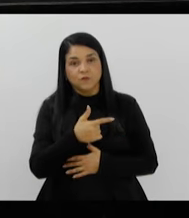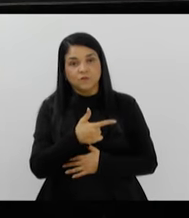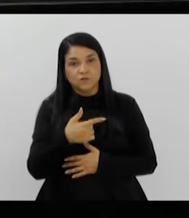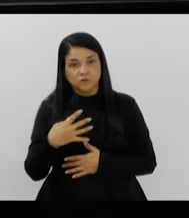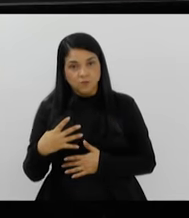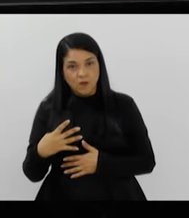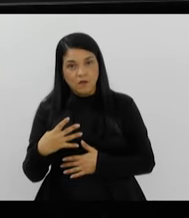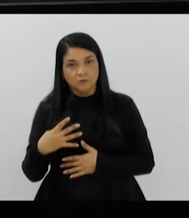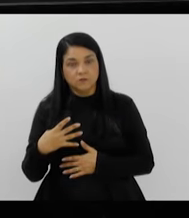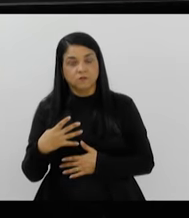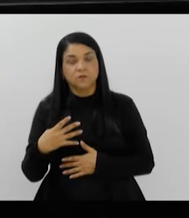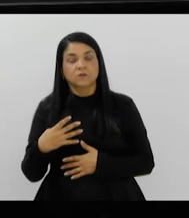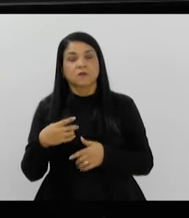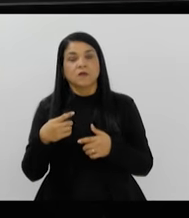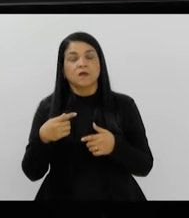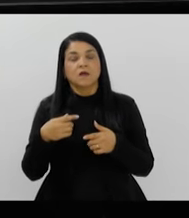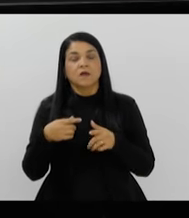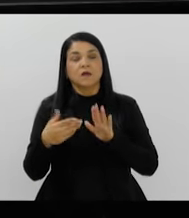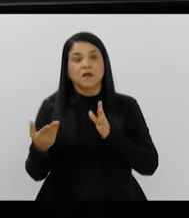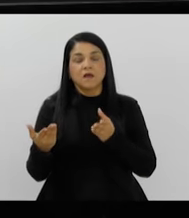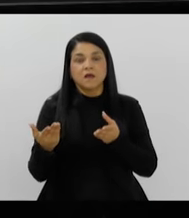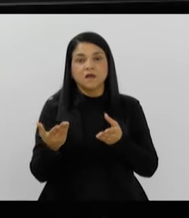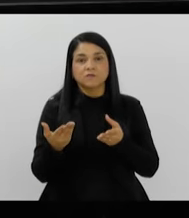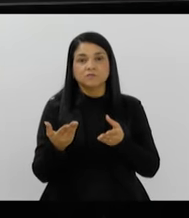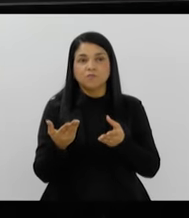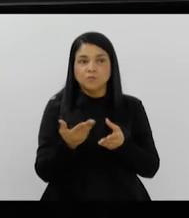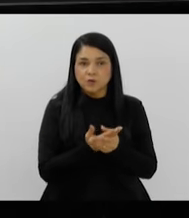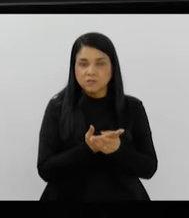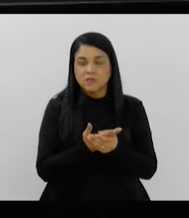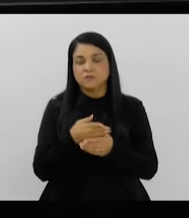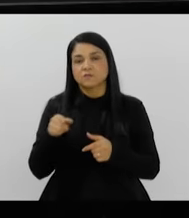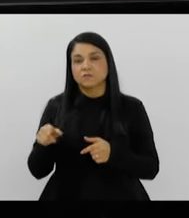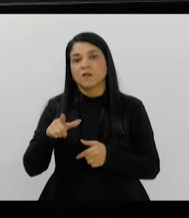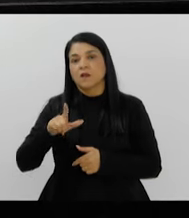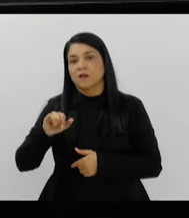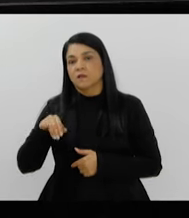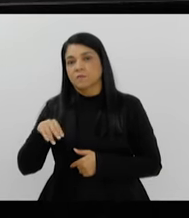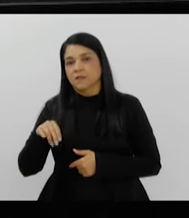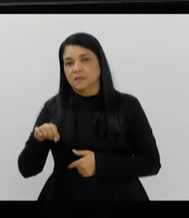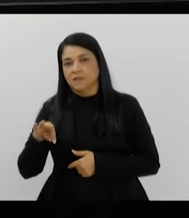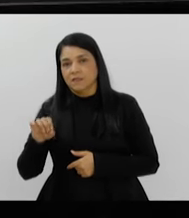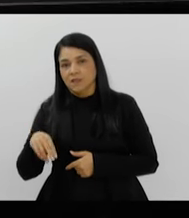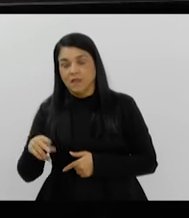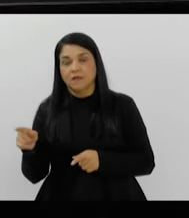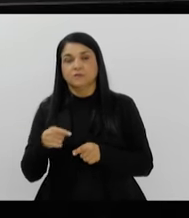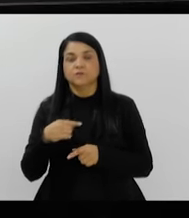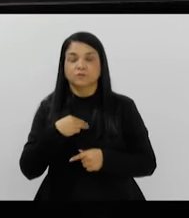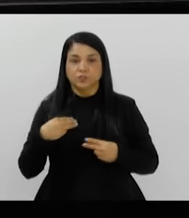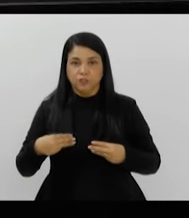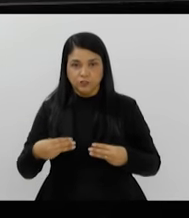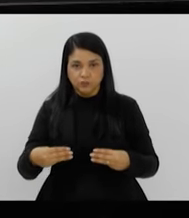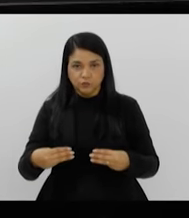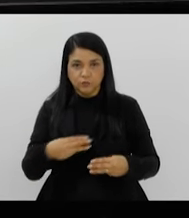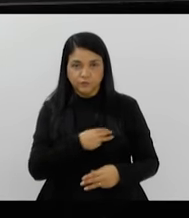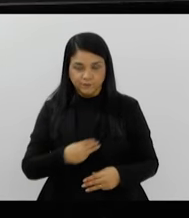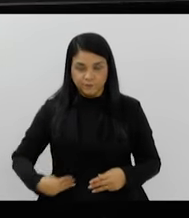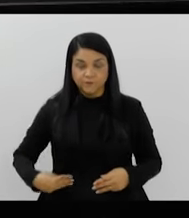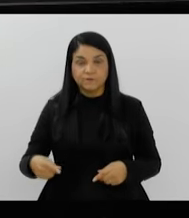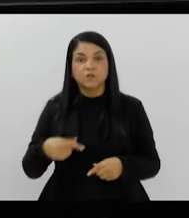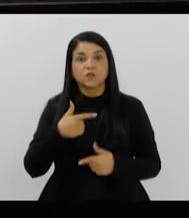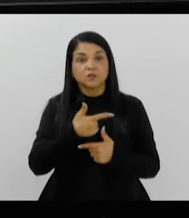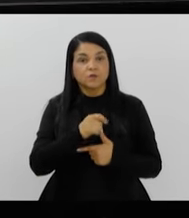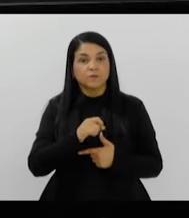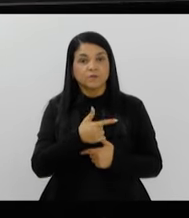2024, através de uma liminar do ministro Dias Toffoli, que ajustou para o ano de 2024